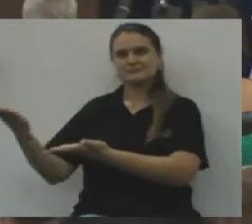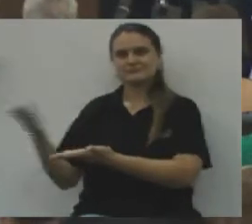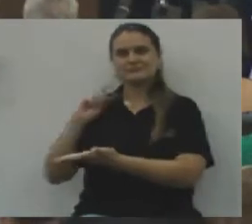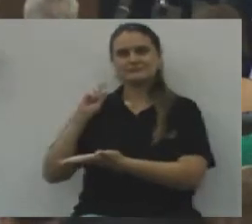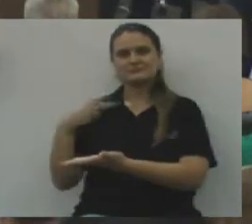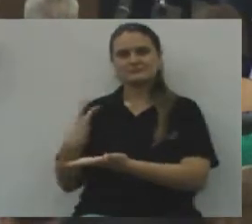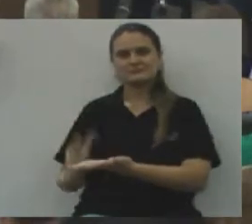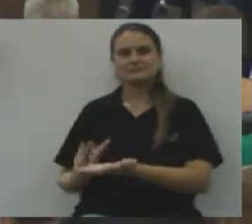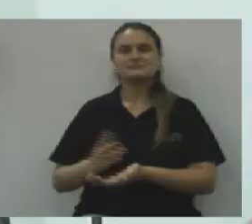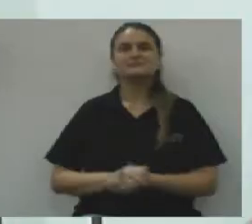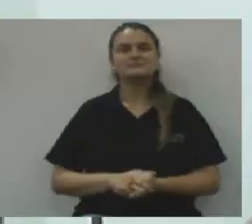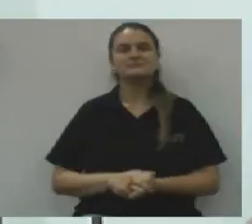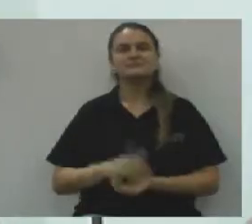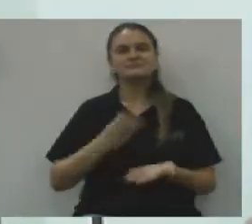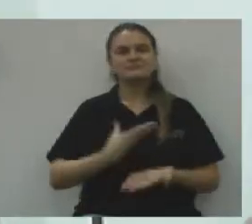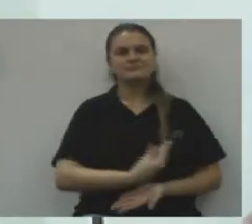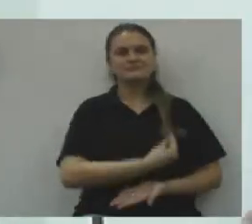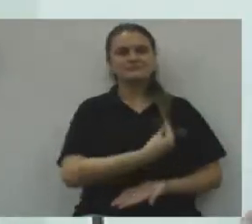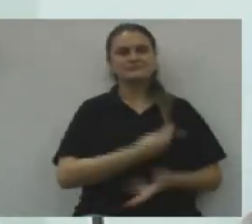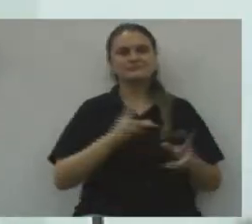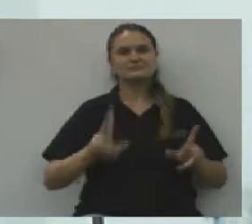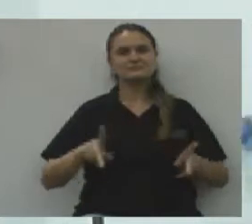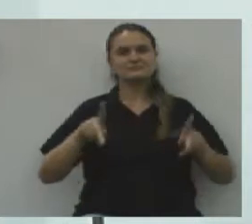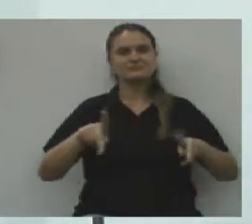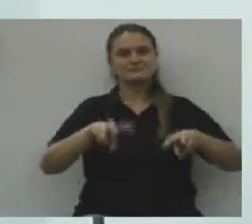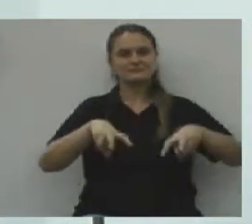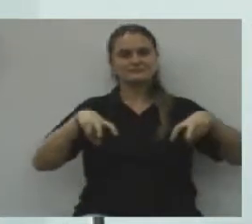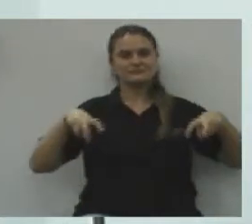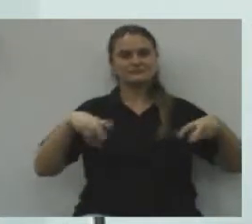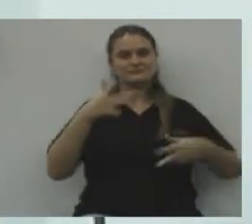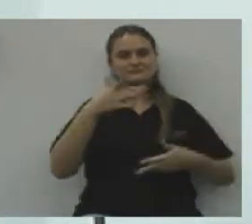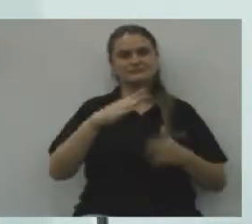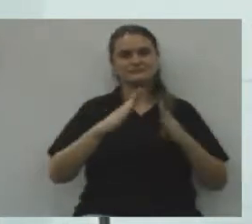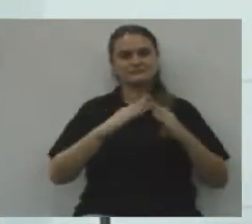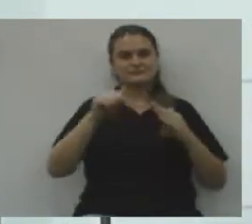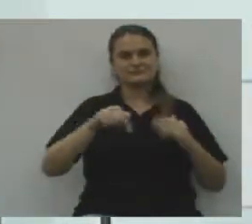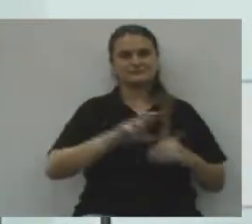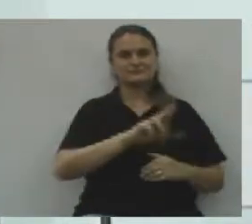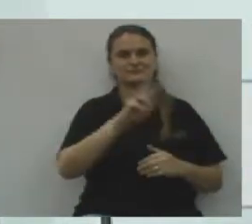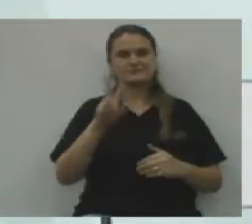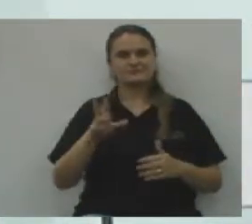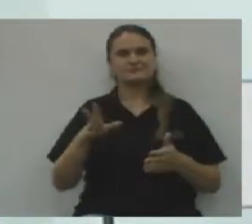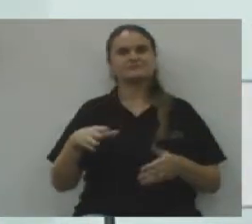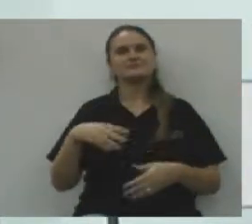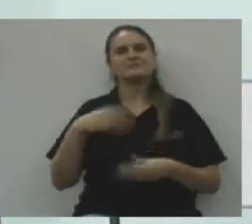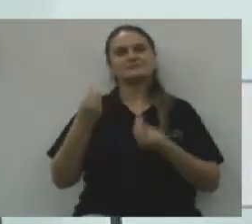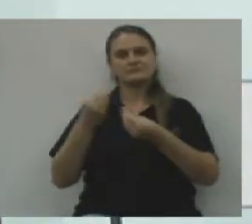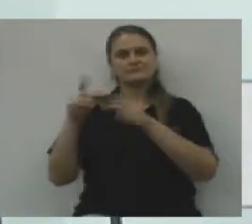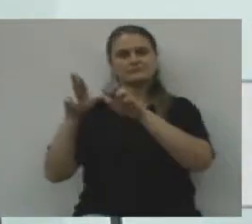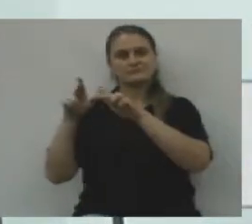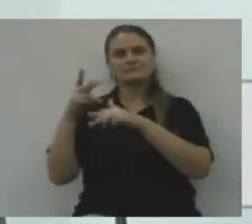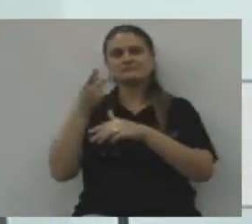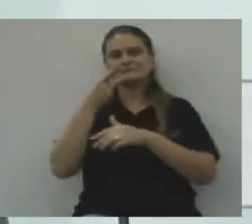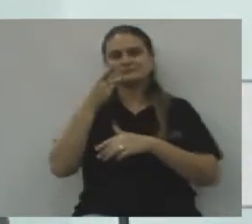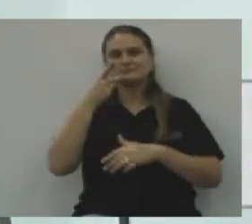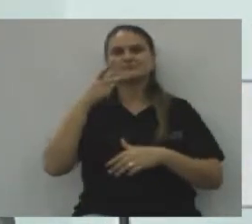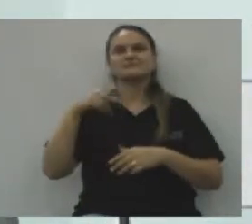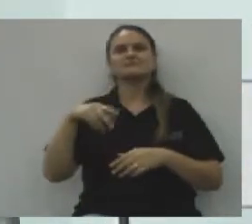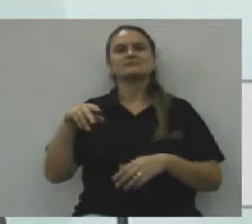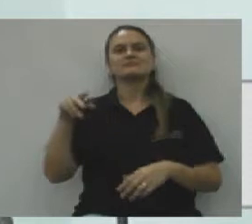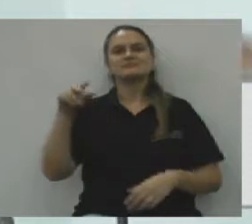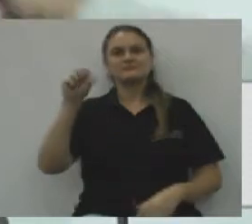edis, representantes da população univitoriense, como bem destacou o Dr. Júlio, que me antecedeu, Salete